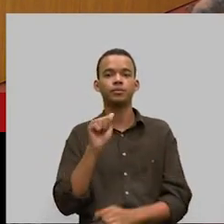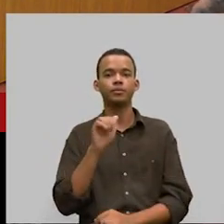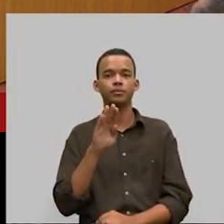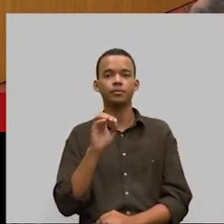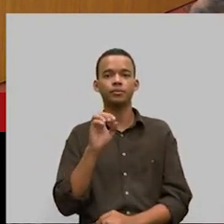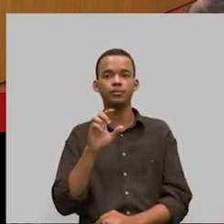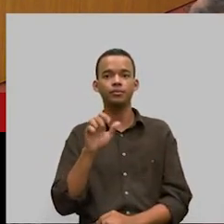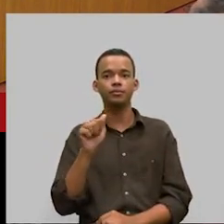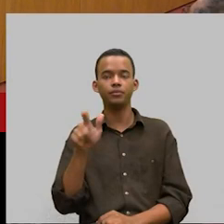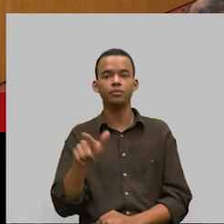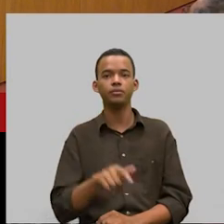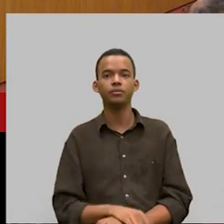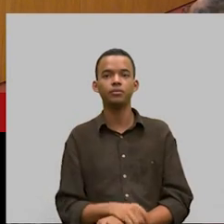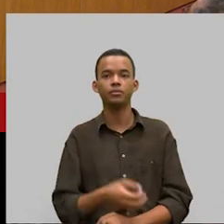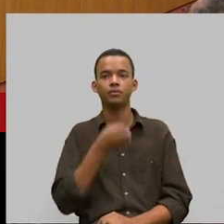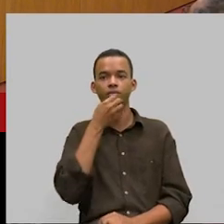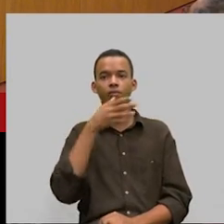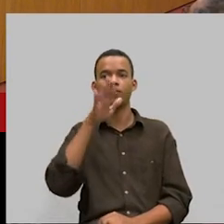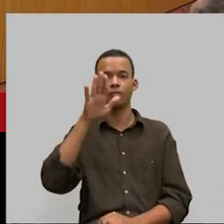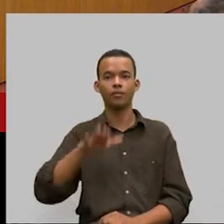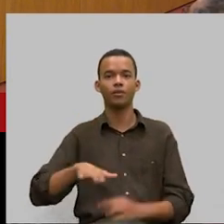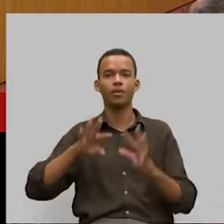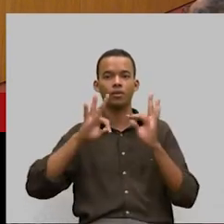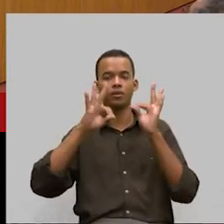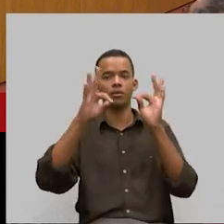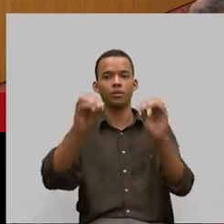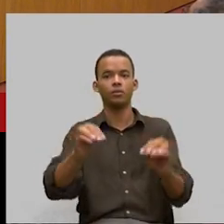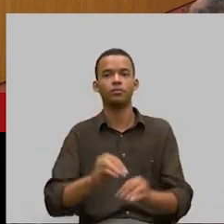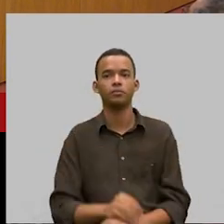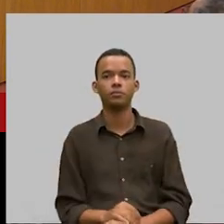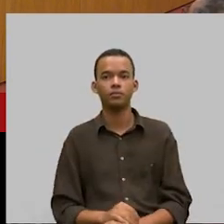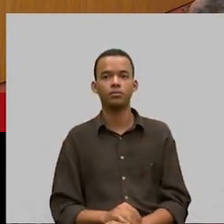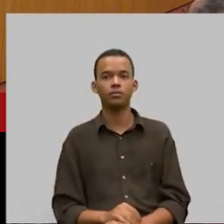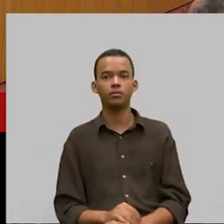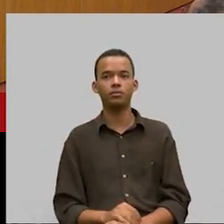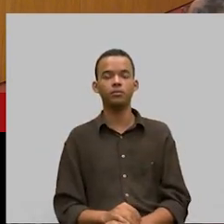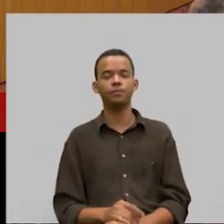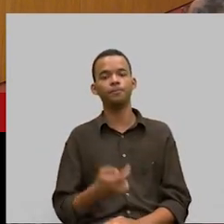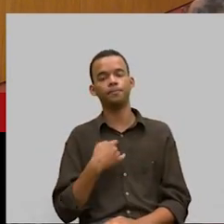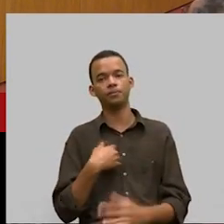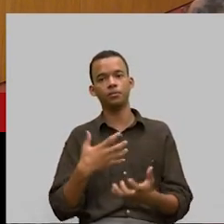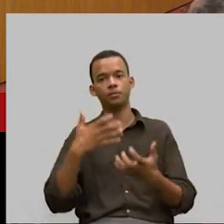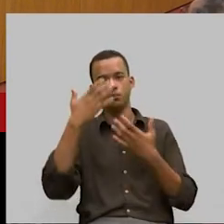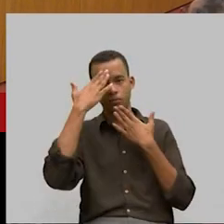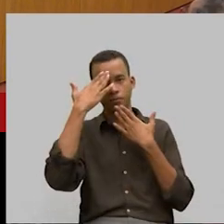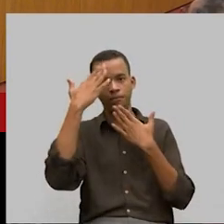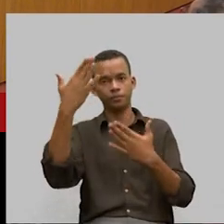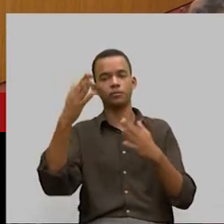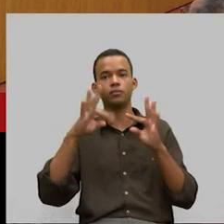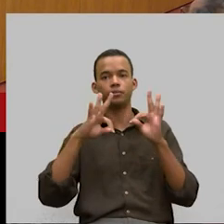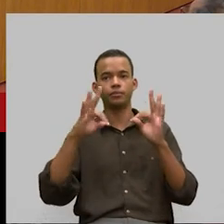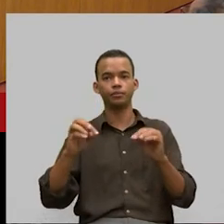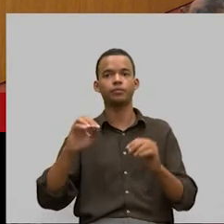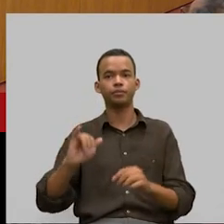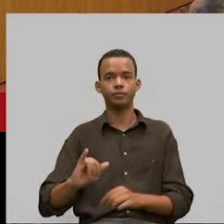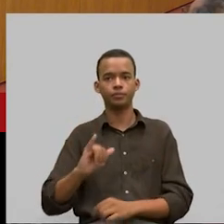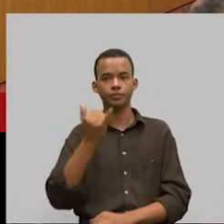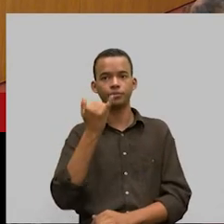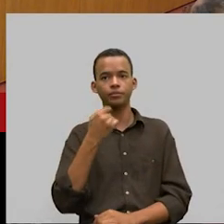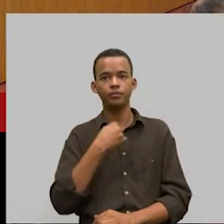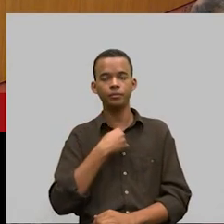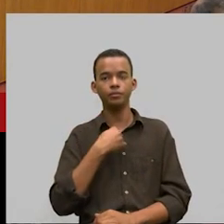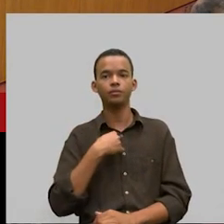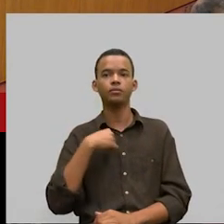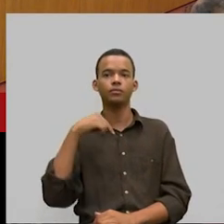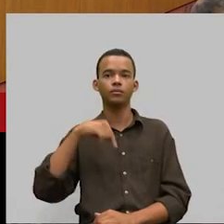Boa tarde a todos e todas eu quero aqui da mesma forma agradecer a todos pela oportunidade a